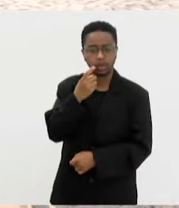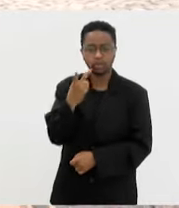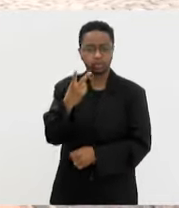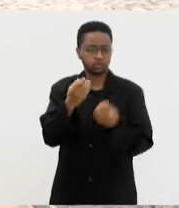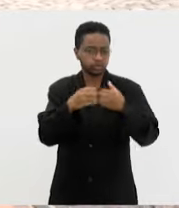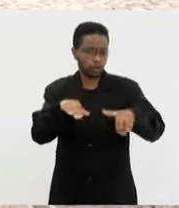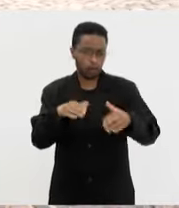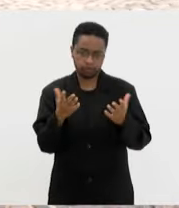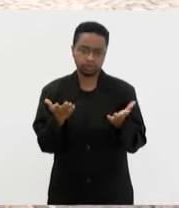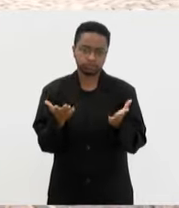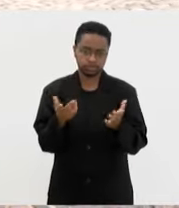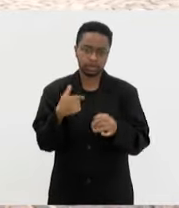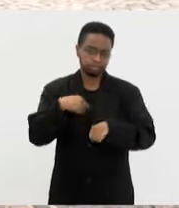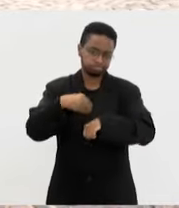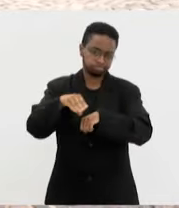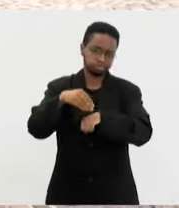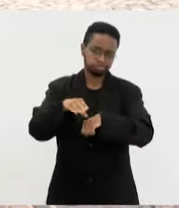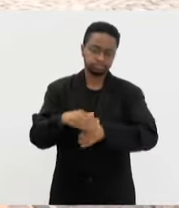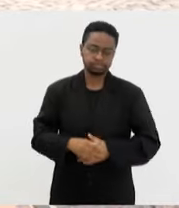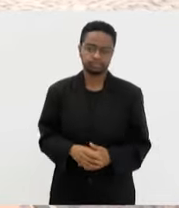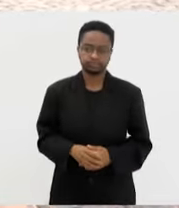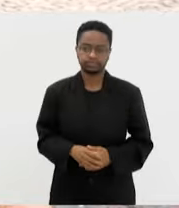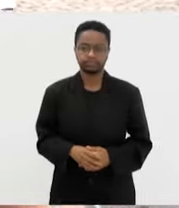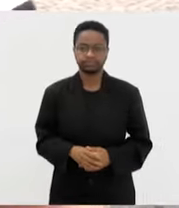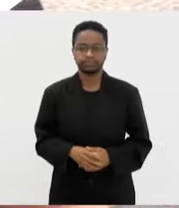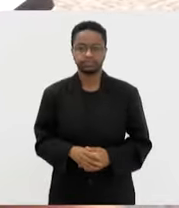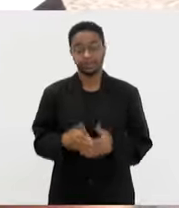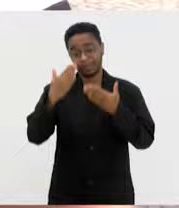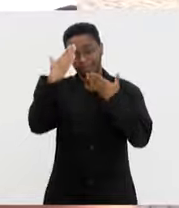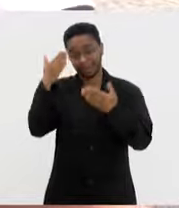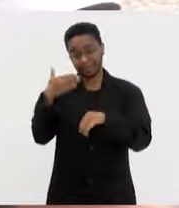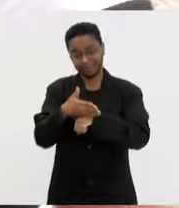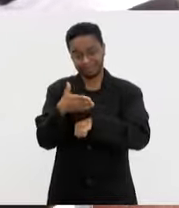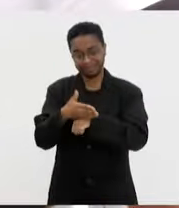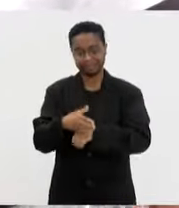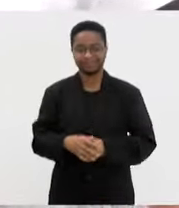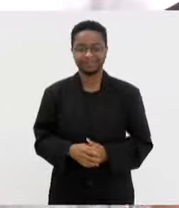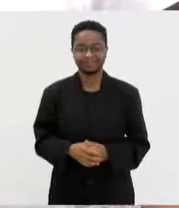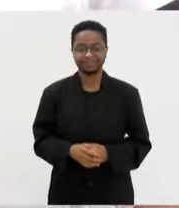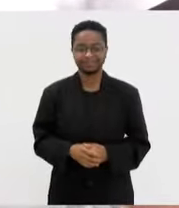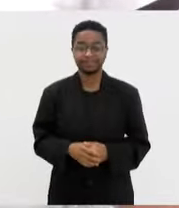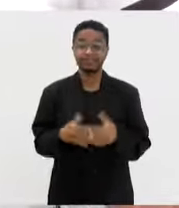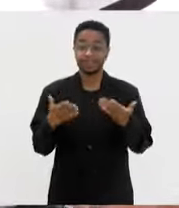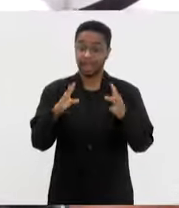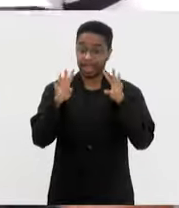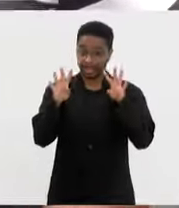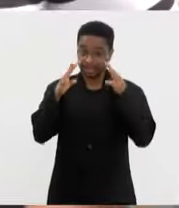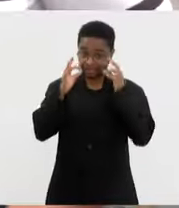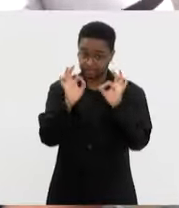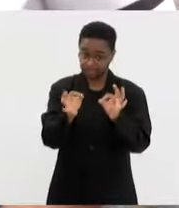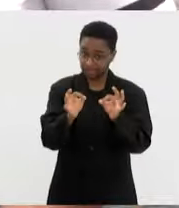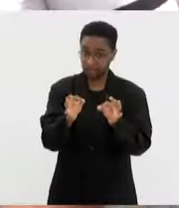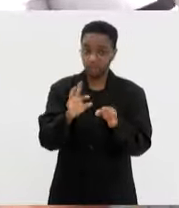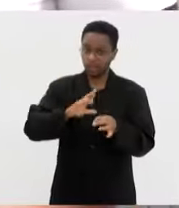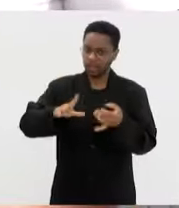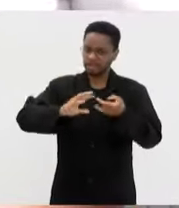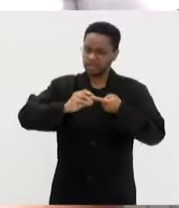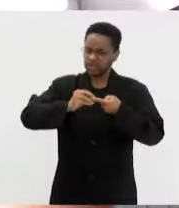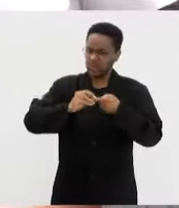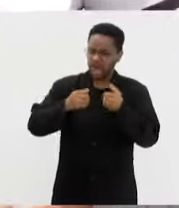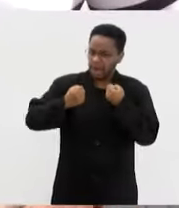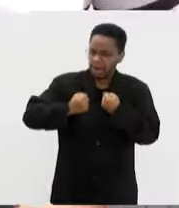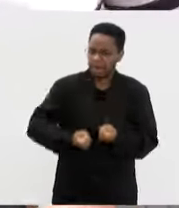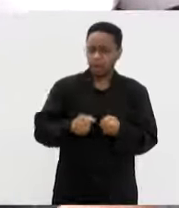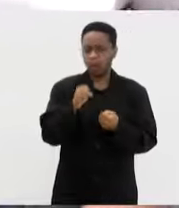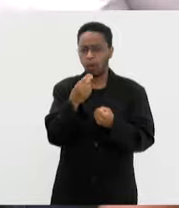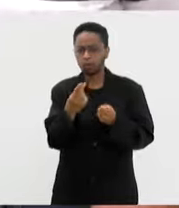2 ovos, é a minha recomendação. Obrigado, doutora, pela participação. Obrigada. Então, prestar atenção, né? Nada daquela feijoada, daquele churrasco,